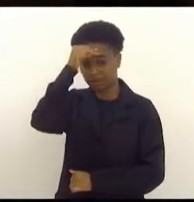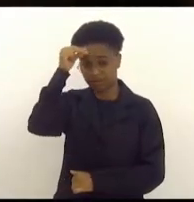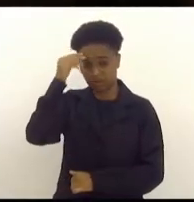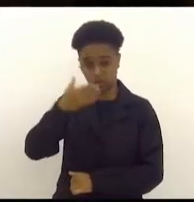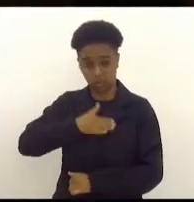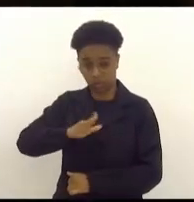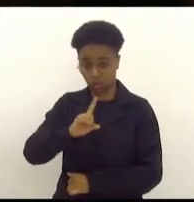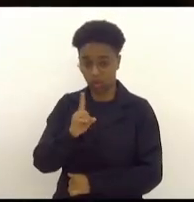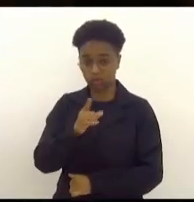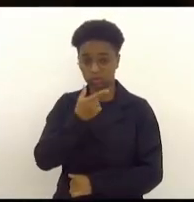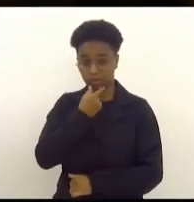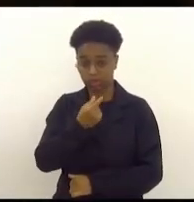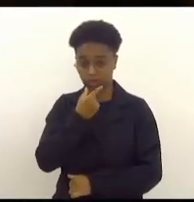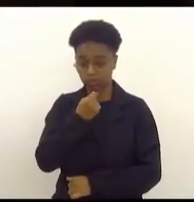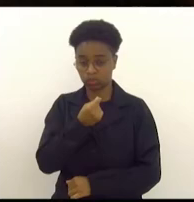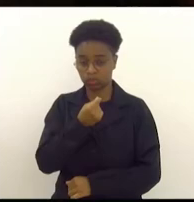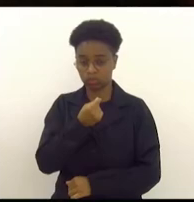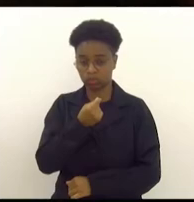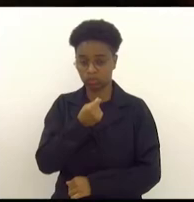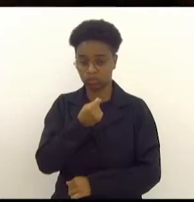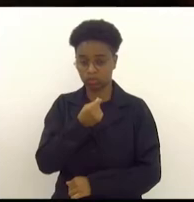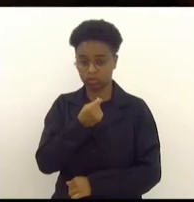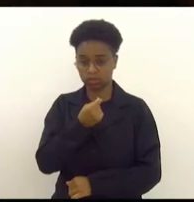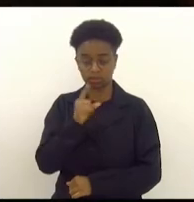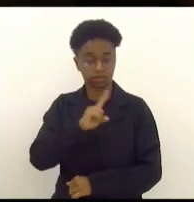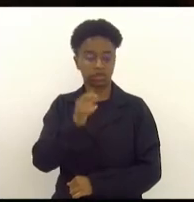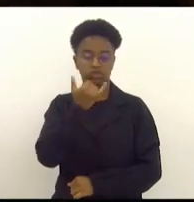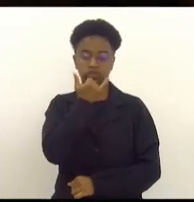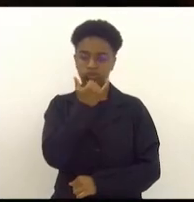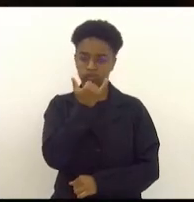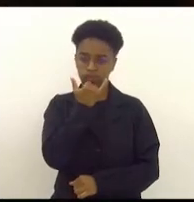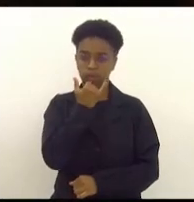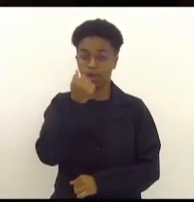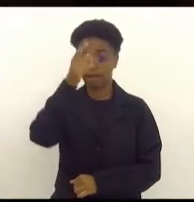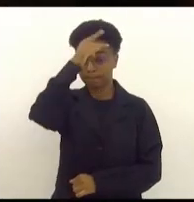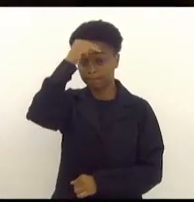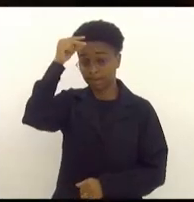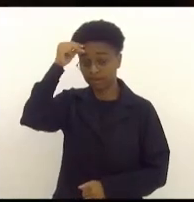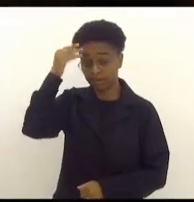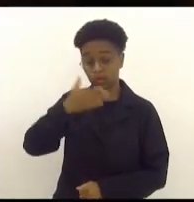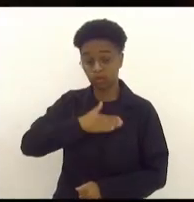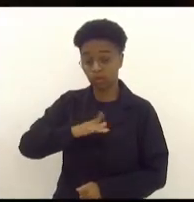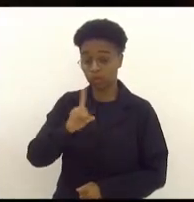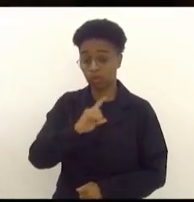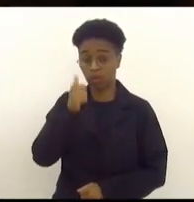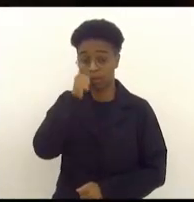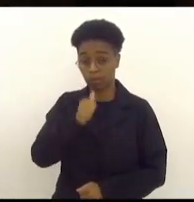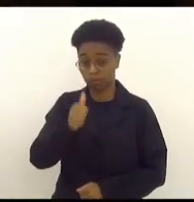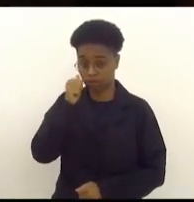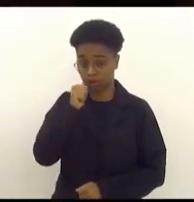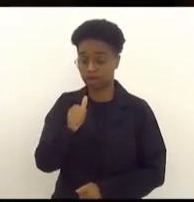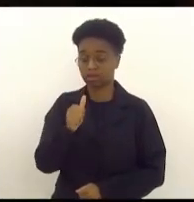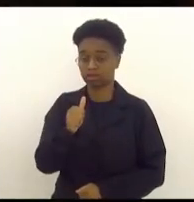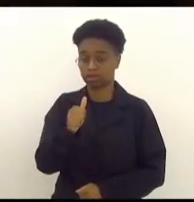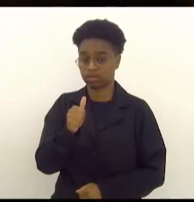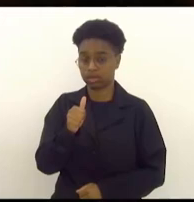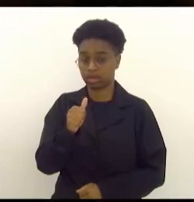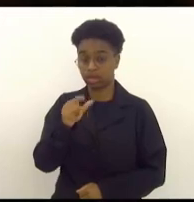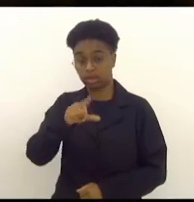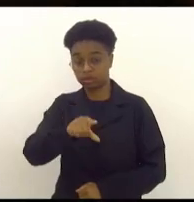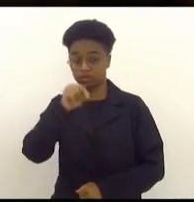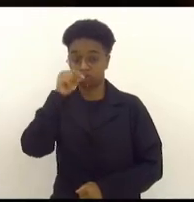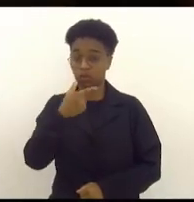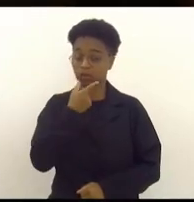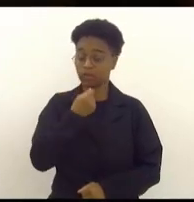meninos que perdoe que o prefeito não gosta das mulheres e prefere os